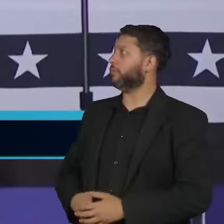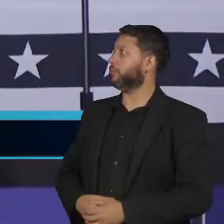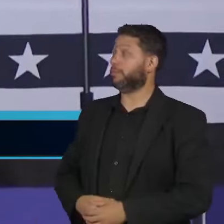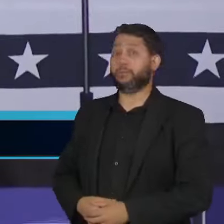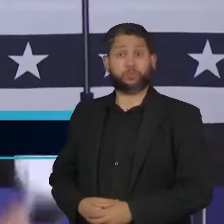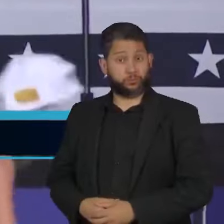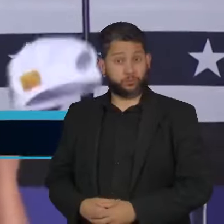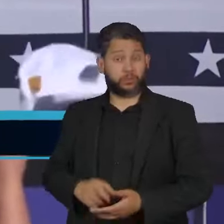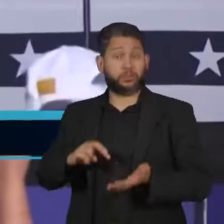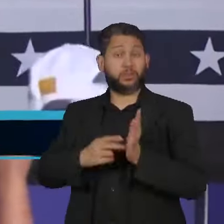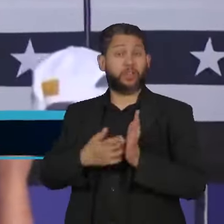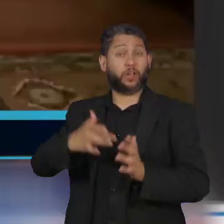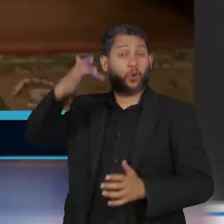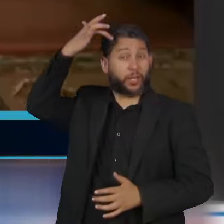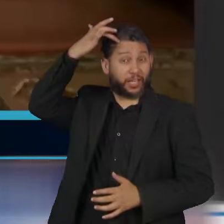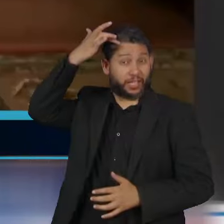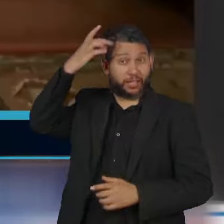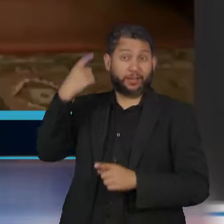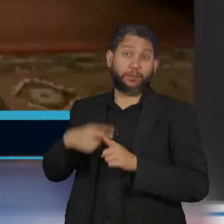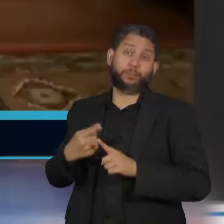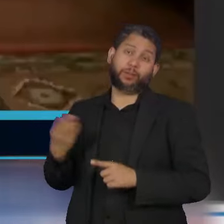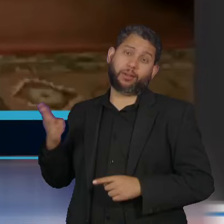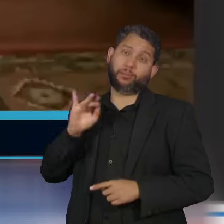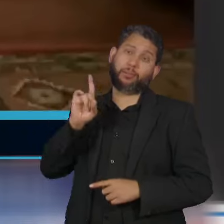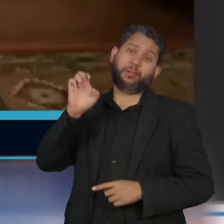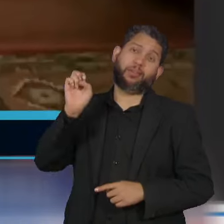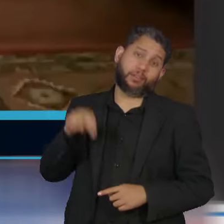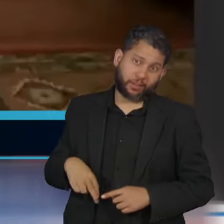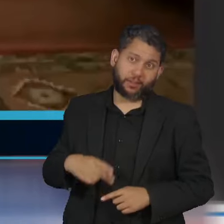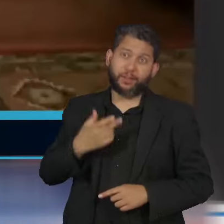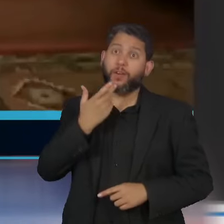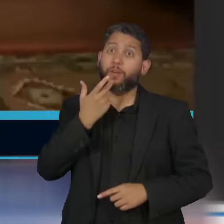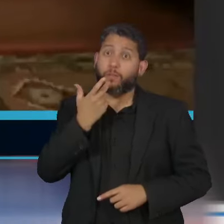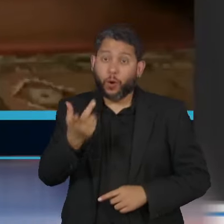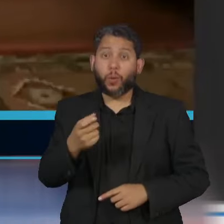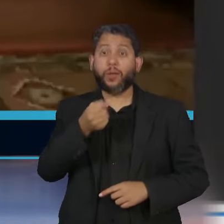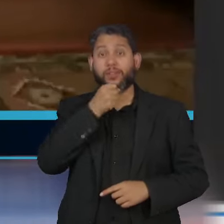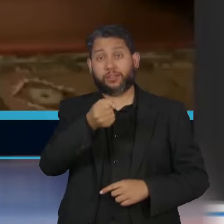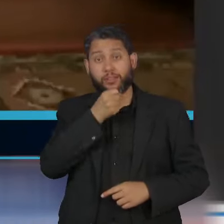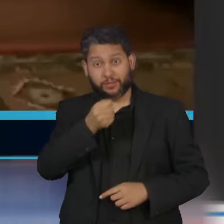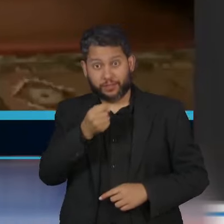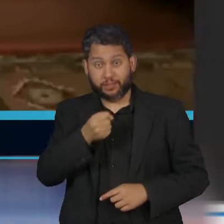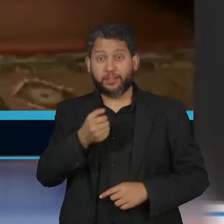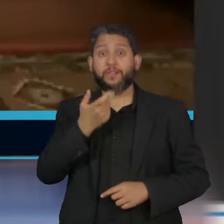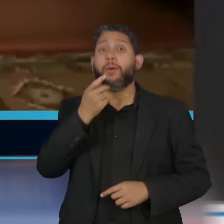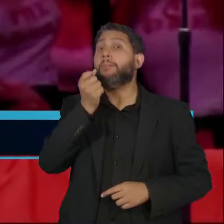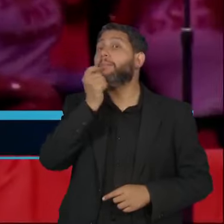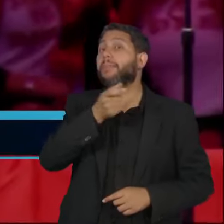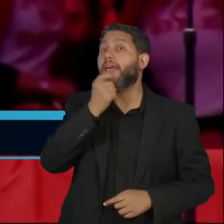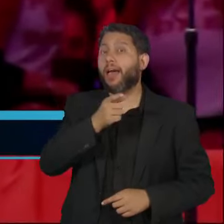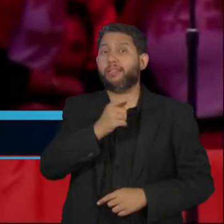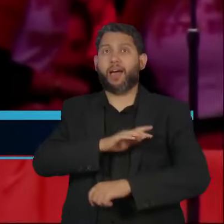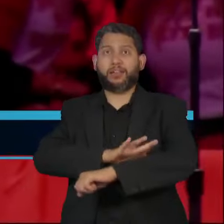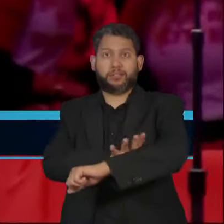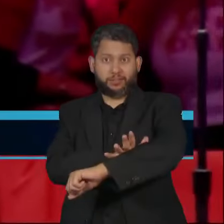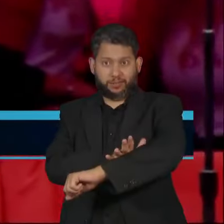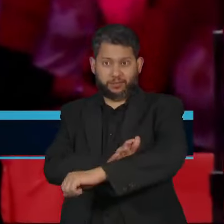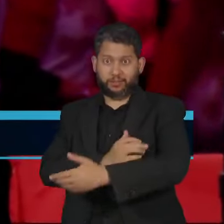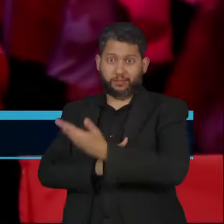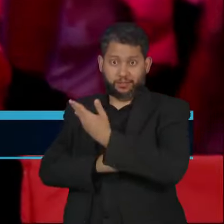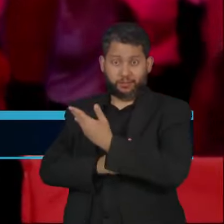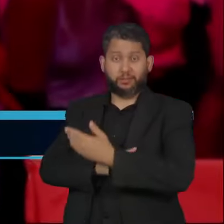Foi uma ironia, a gafe mais recente do presidente Joe Biden, que em uma entrevista comentou a piada racista de um comediante